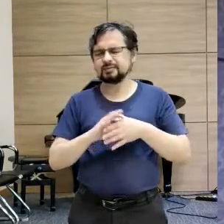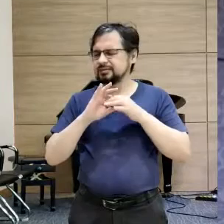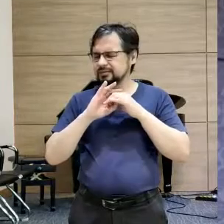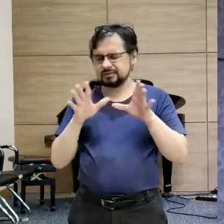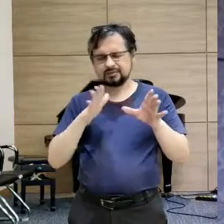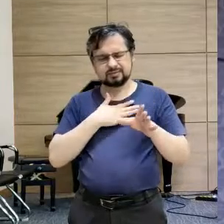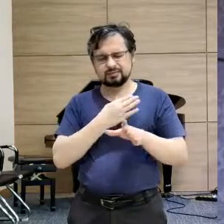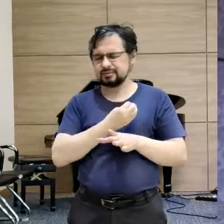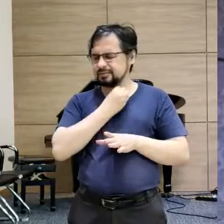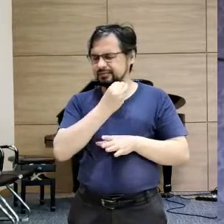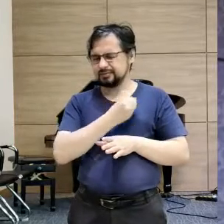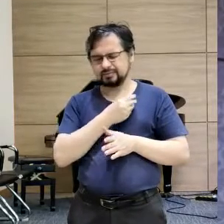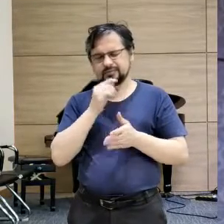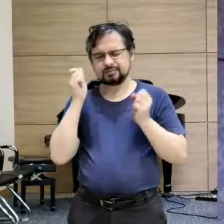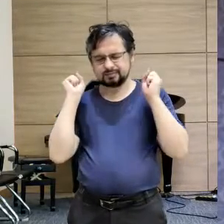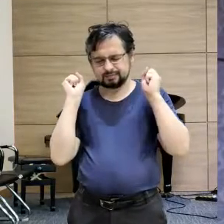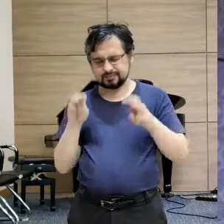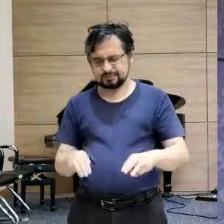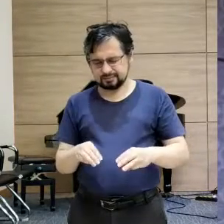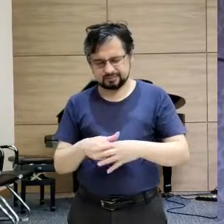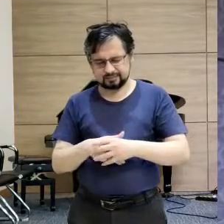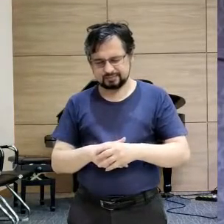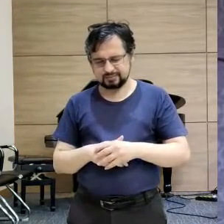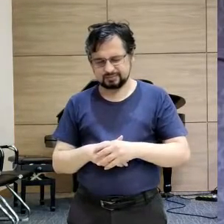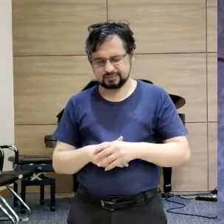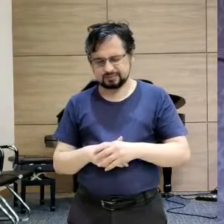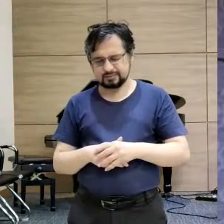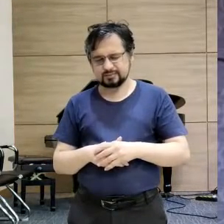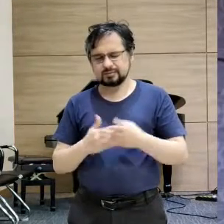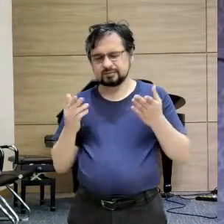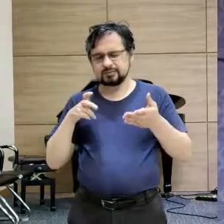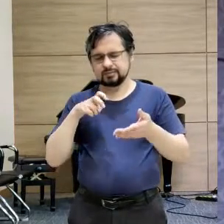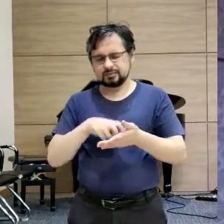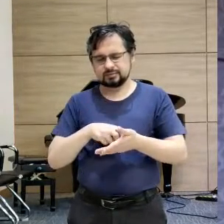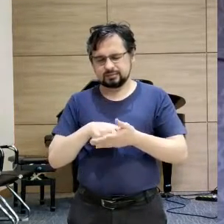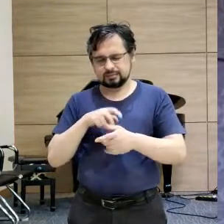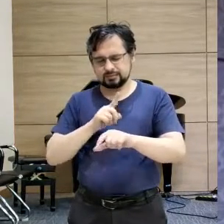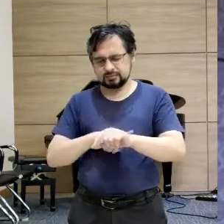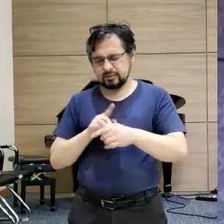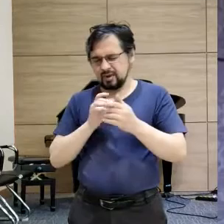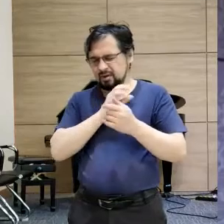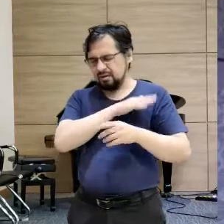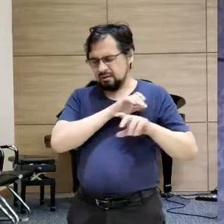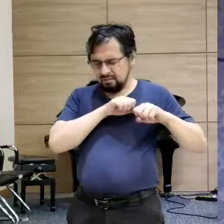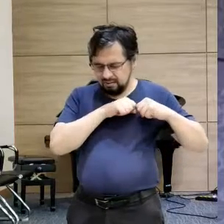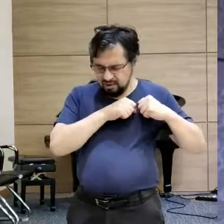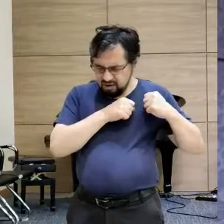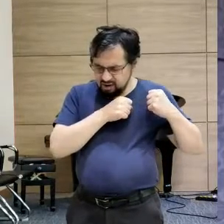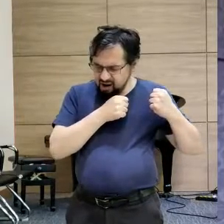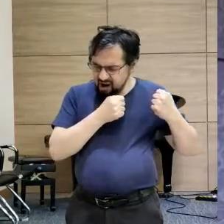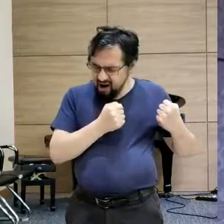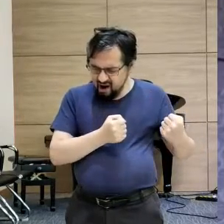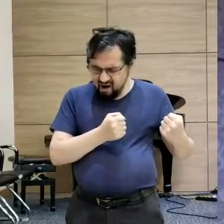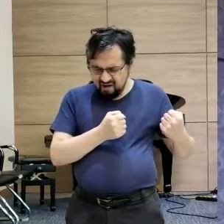livra-me, nesse momento de joelhos, com o coração quebrantado,